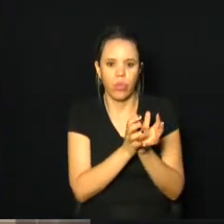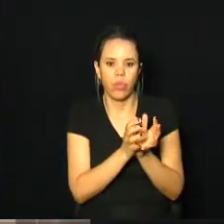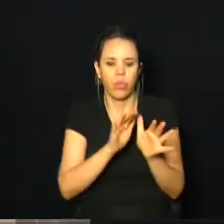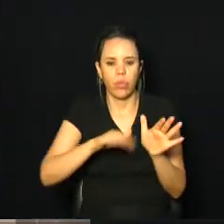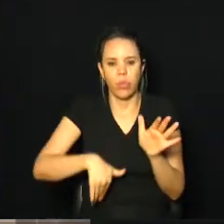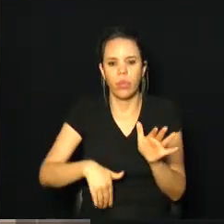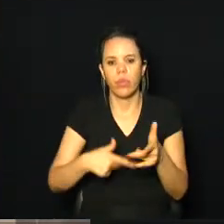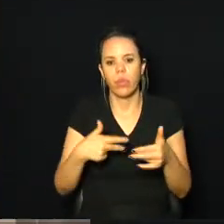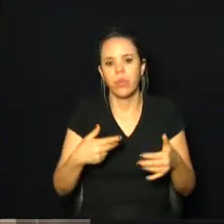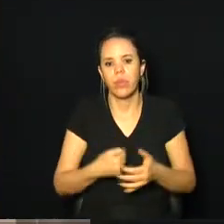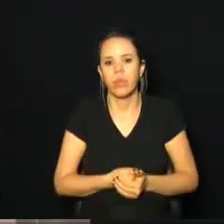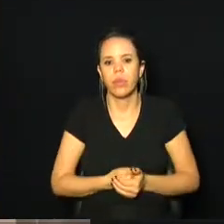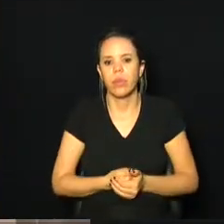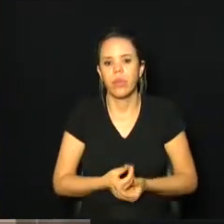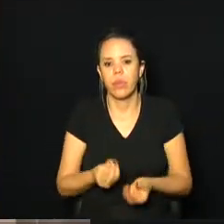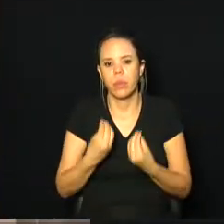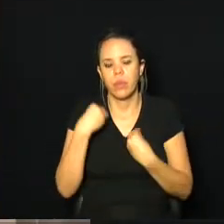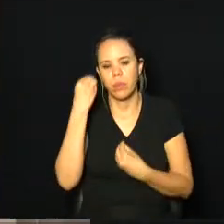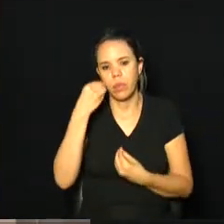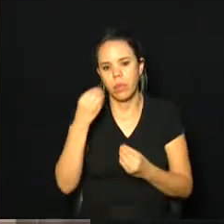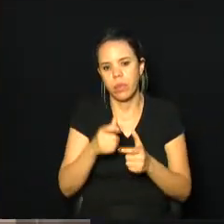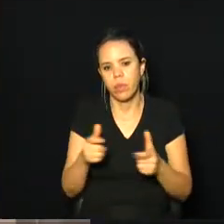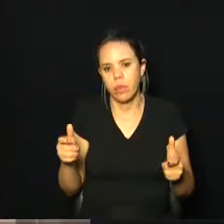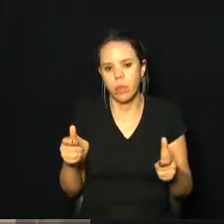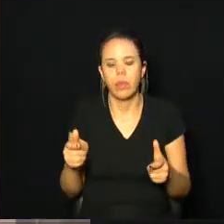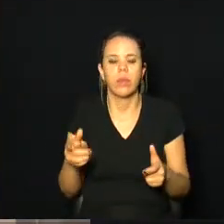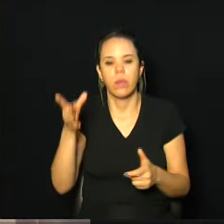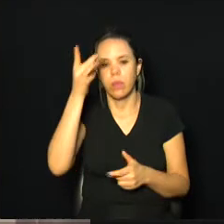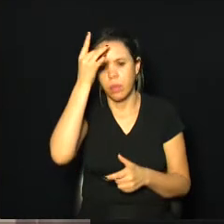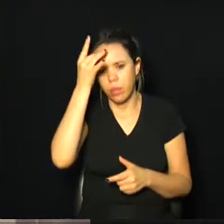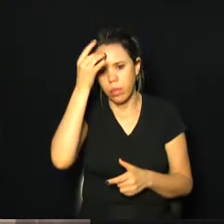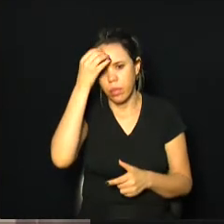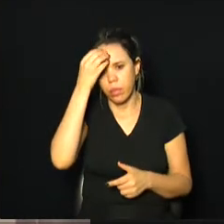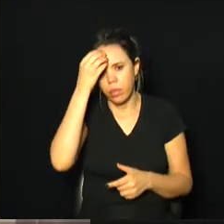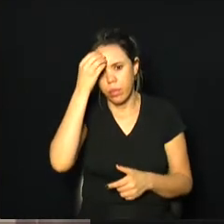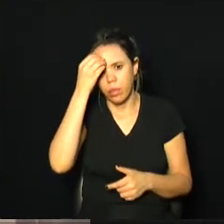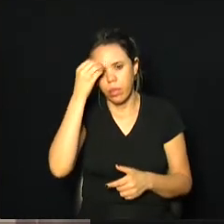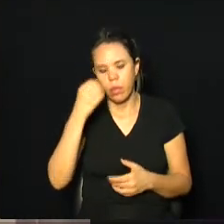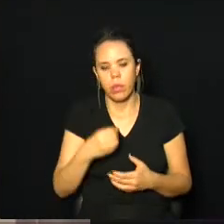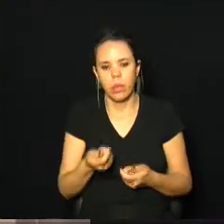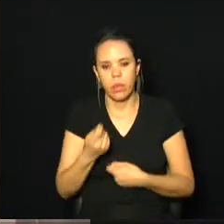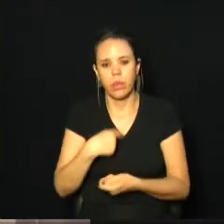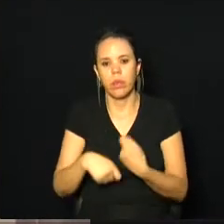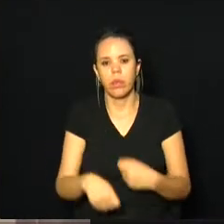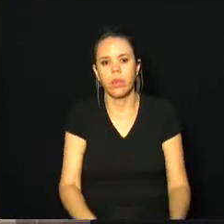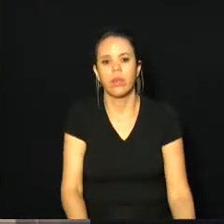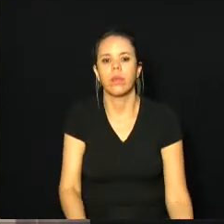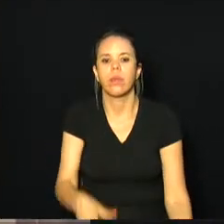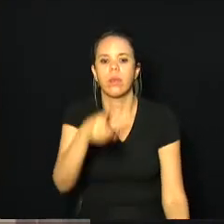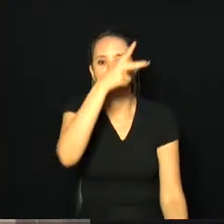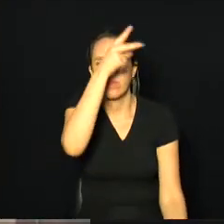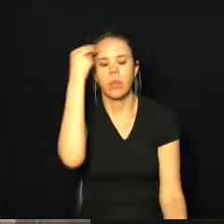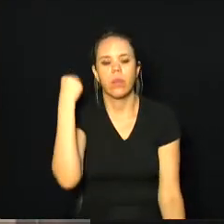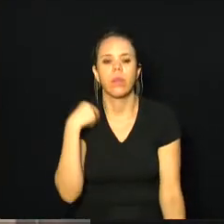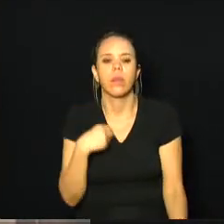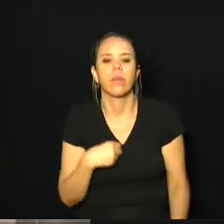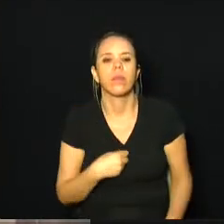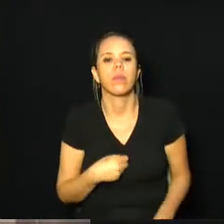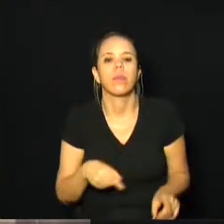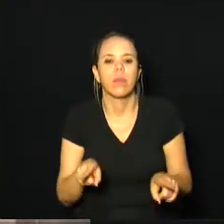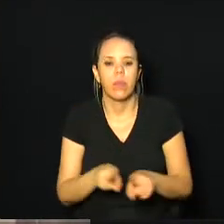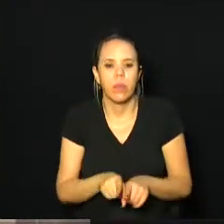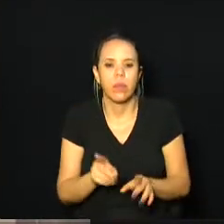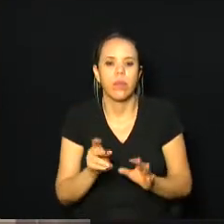clubes. Me deu uma experiência muito grande, além de adquirir a experiência administrativa na área pública. Também